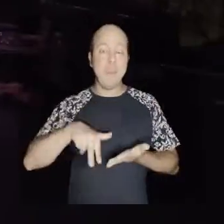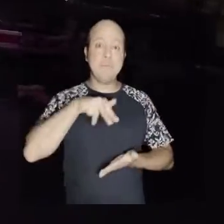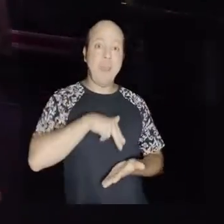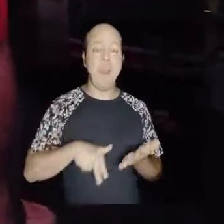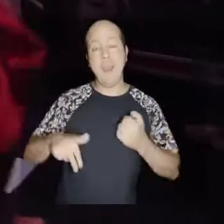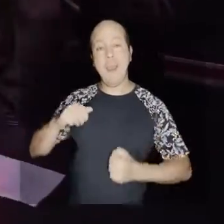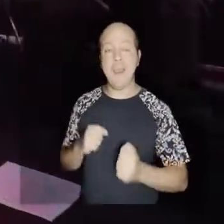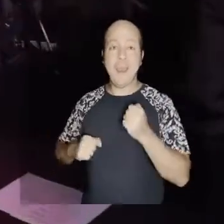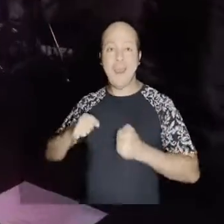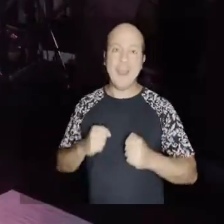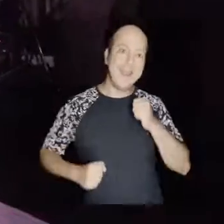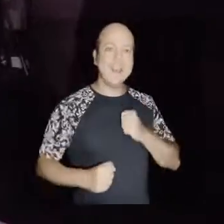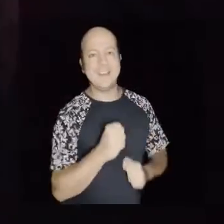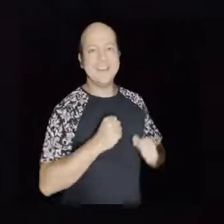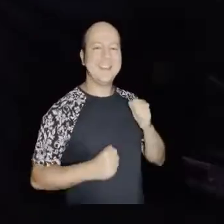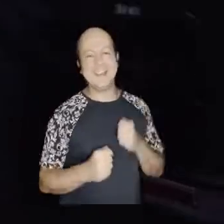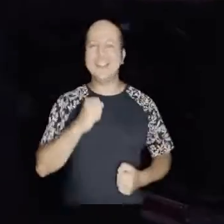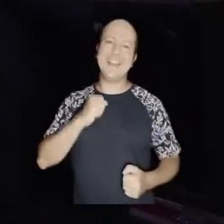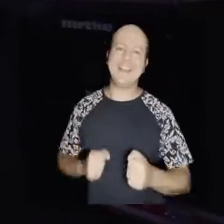Júlia e Dora dançam.